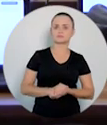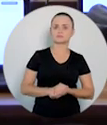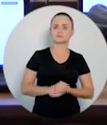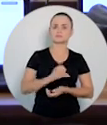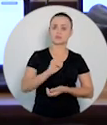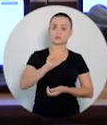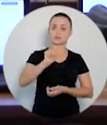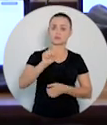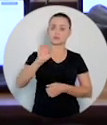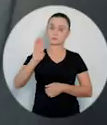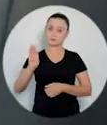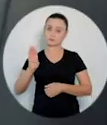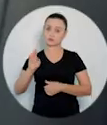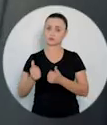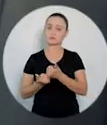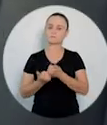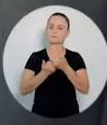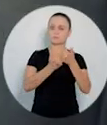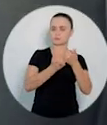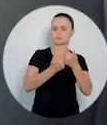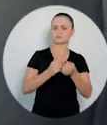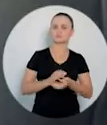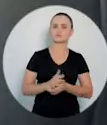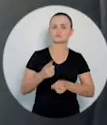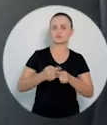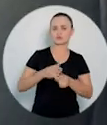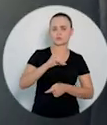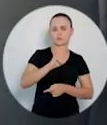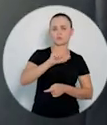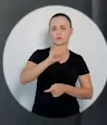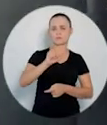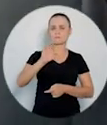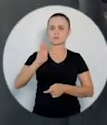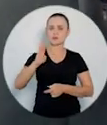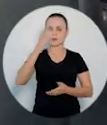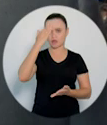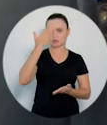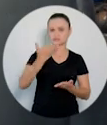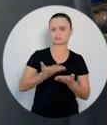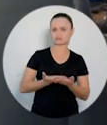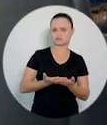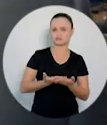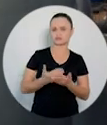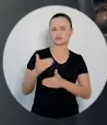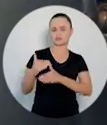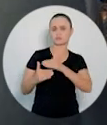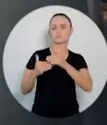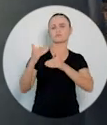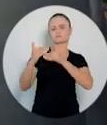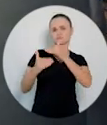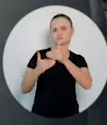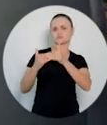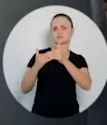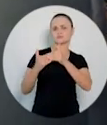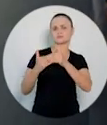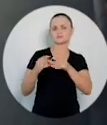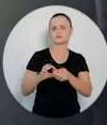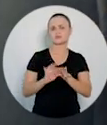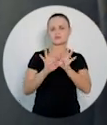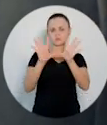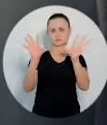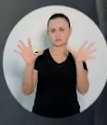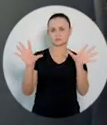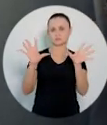todo o processo democrático. A OAB acredita muito no processo democrático que é imposto a esta escolha até